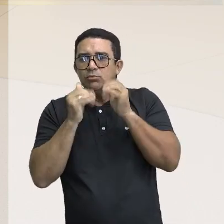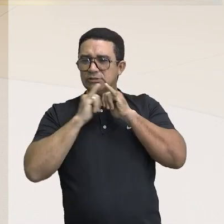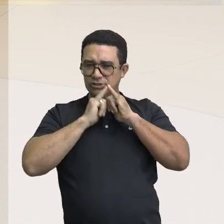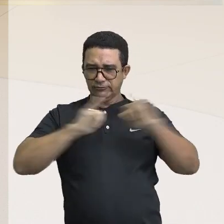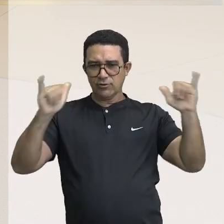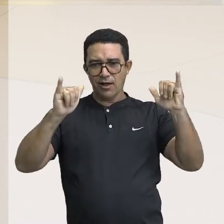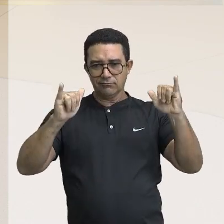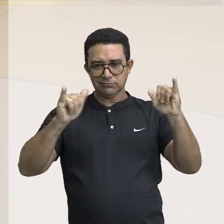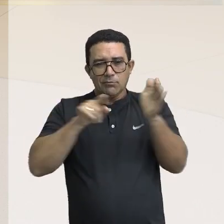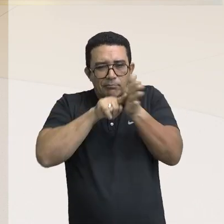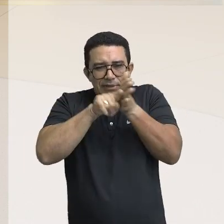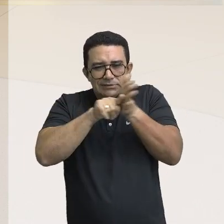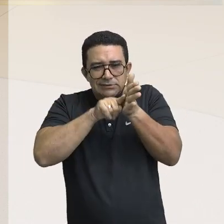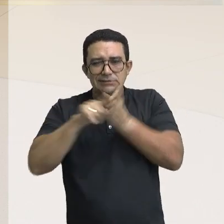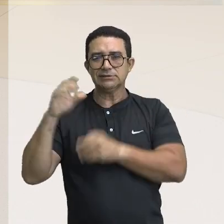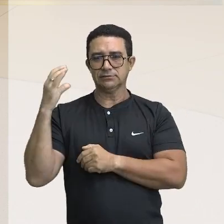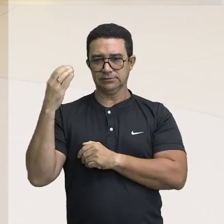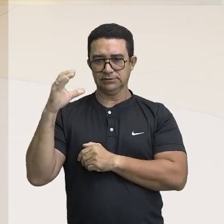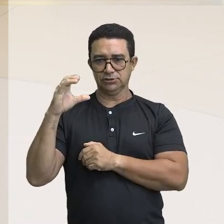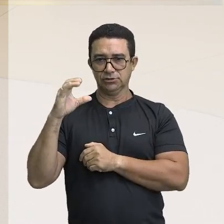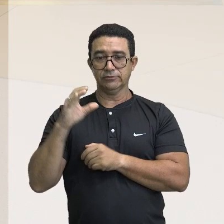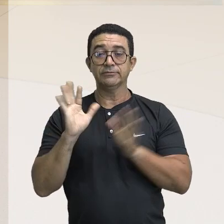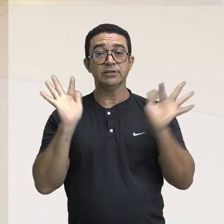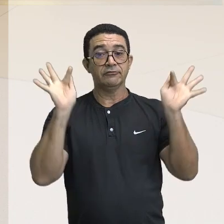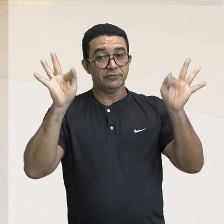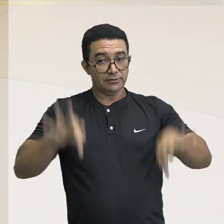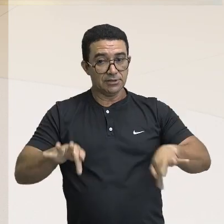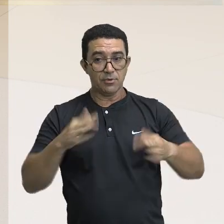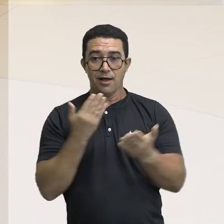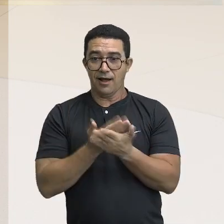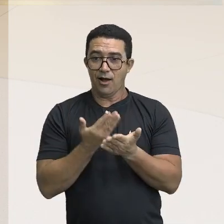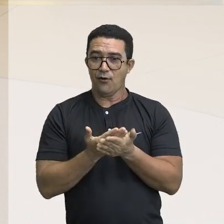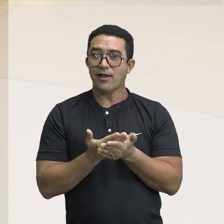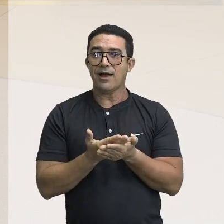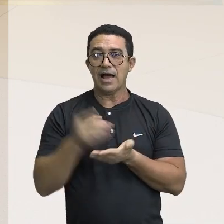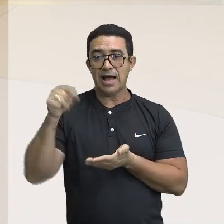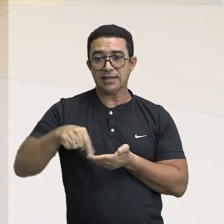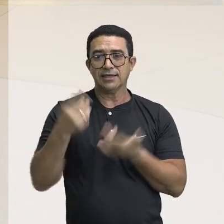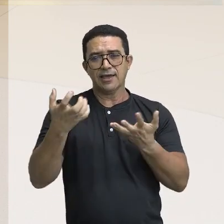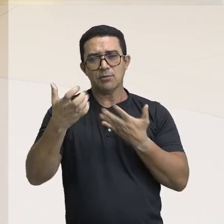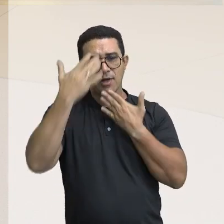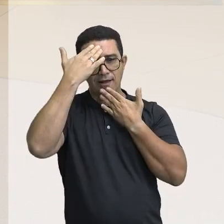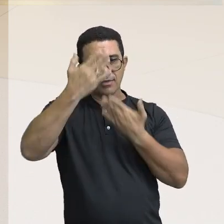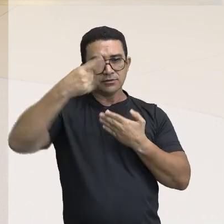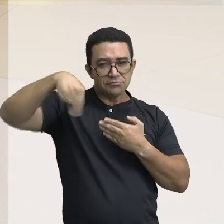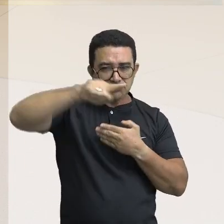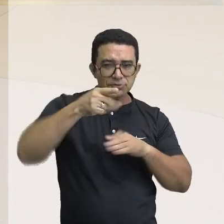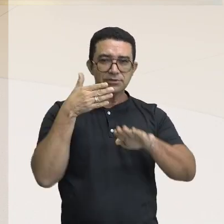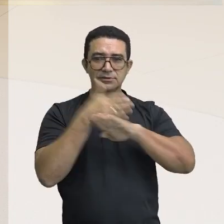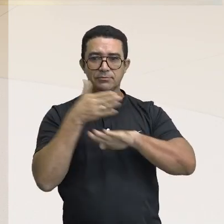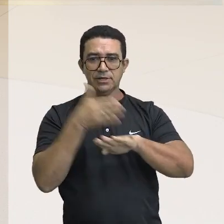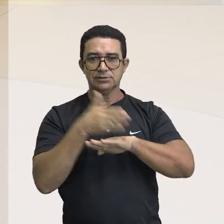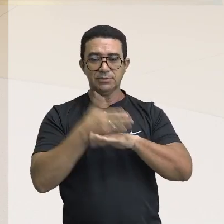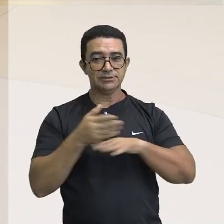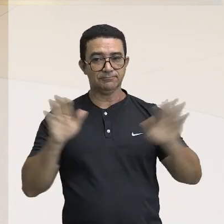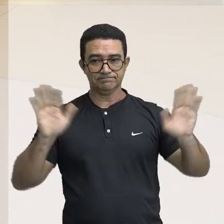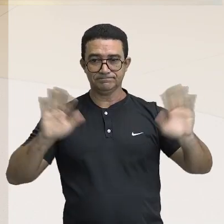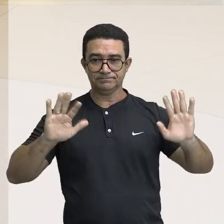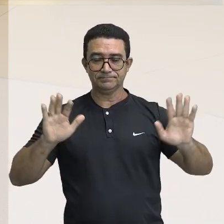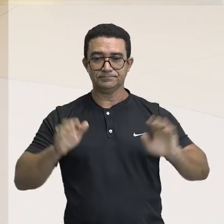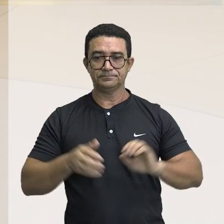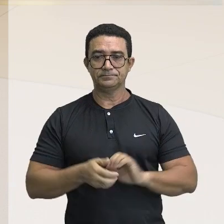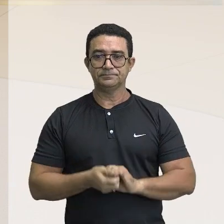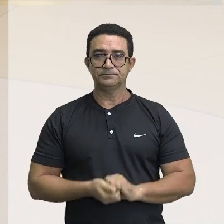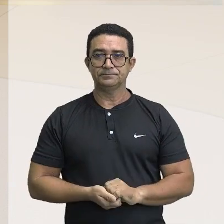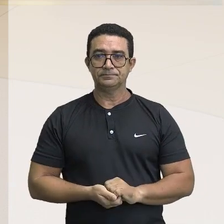pesquisa científica. Finalizamos então a nossa aula aqui, agradecemos a sua participação e até a próxima.